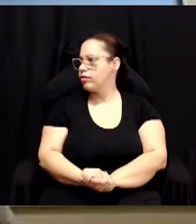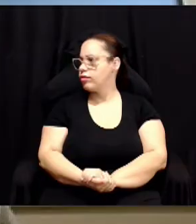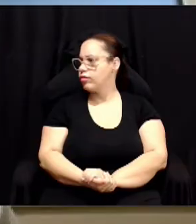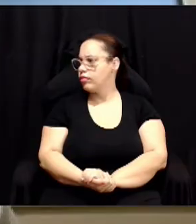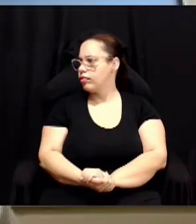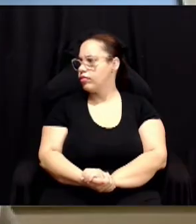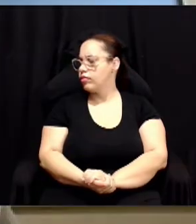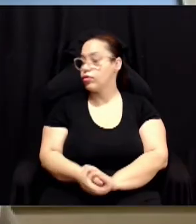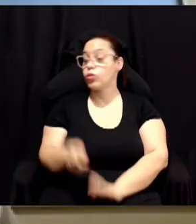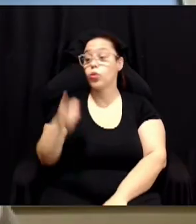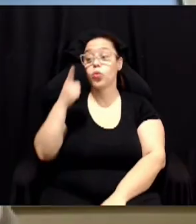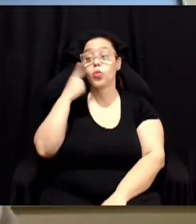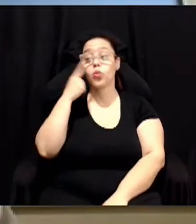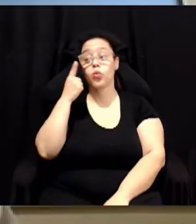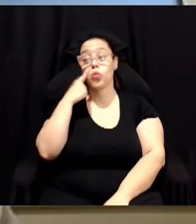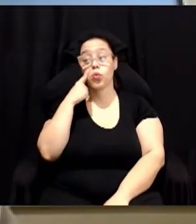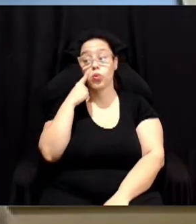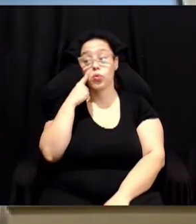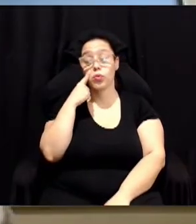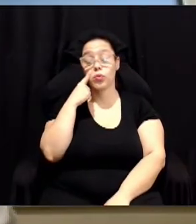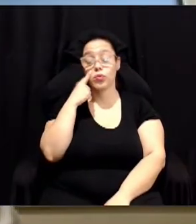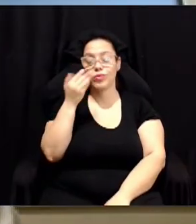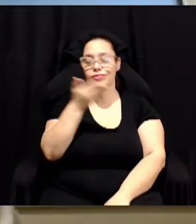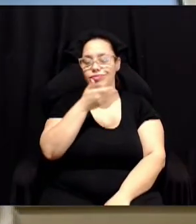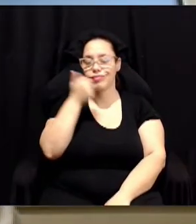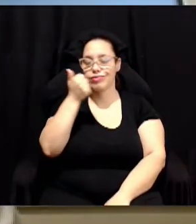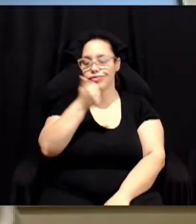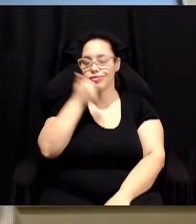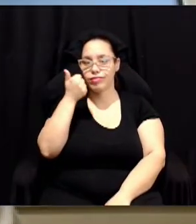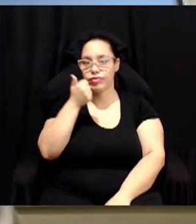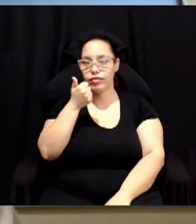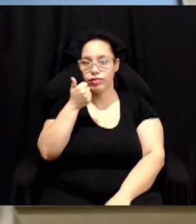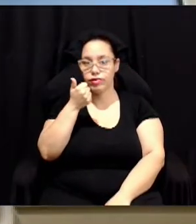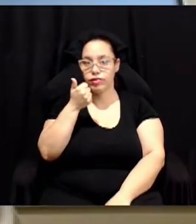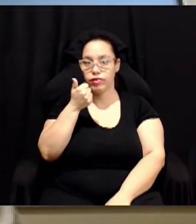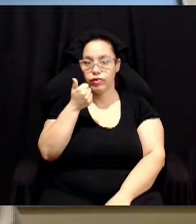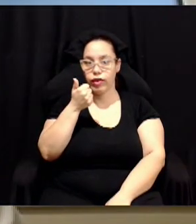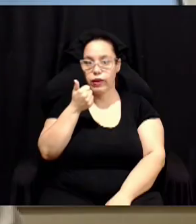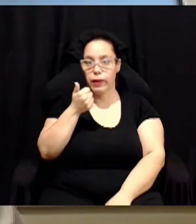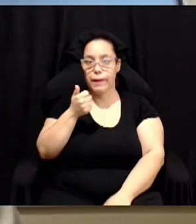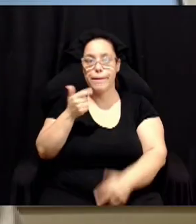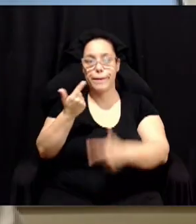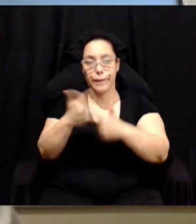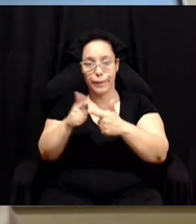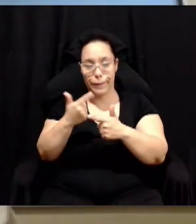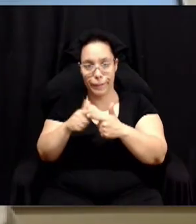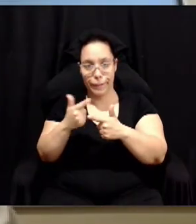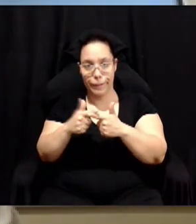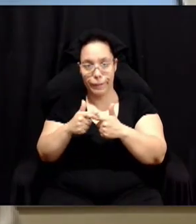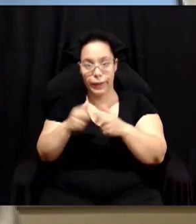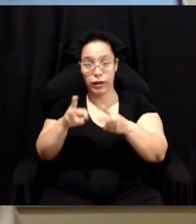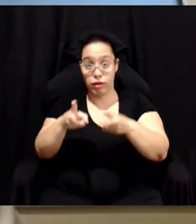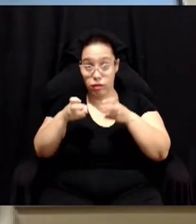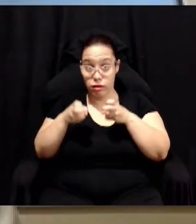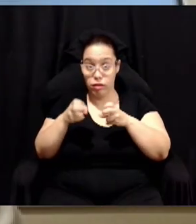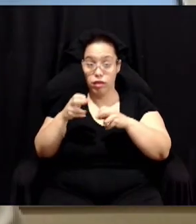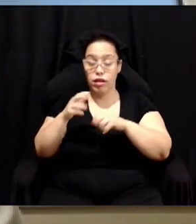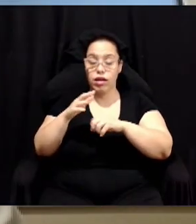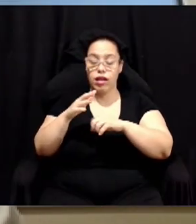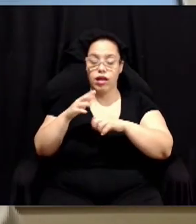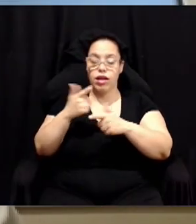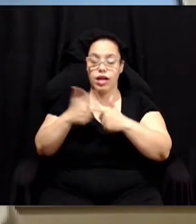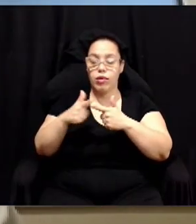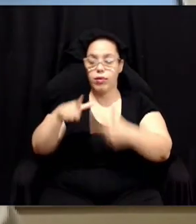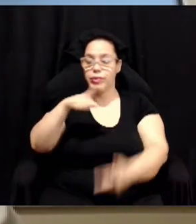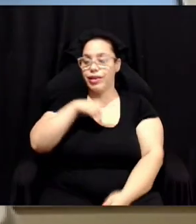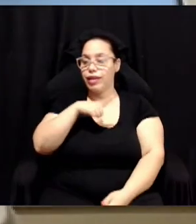Olha, a melhor forma de se lidar com algum problema é reconhecer que esse problema existe.